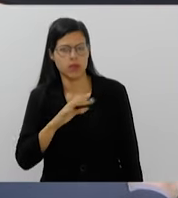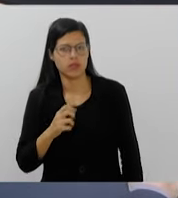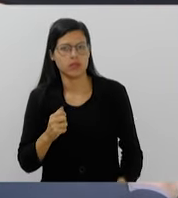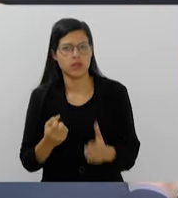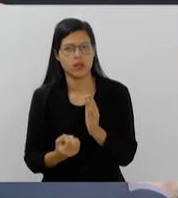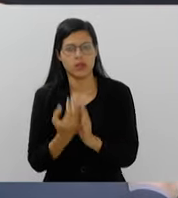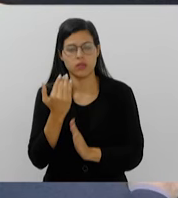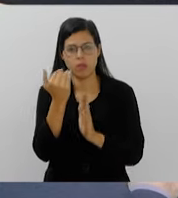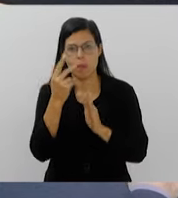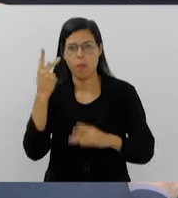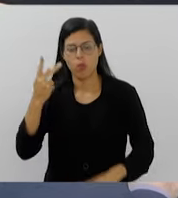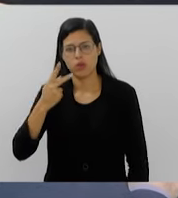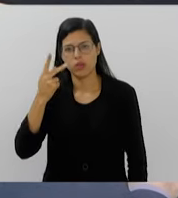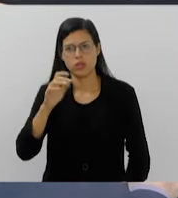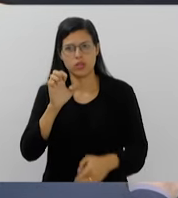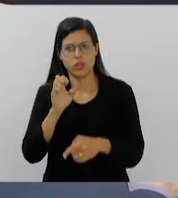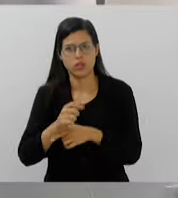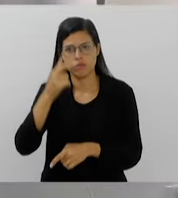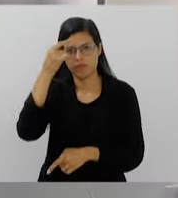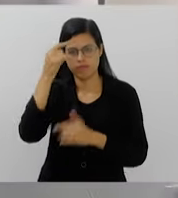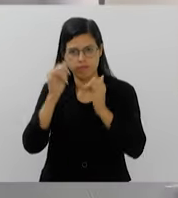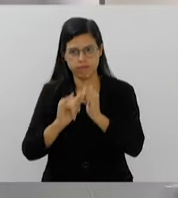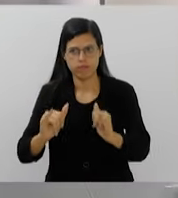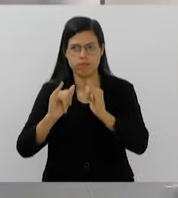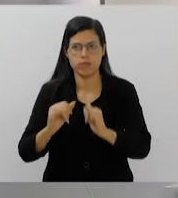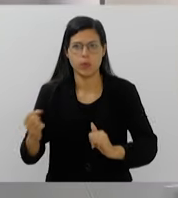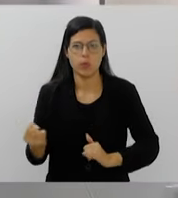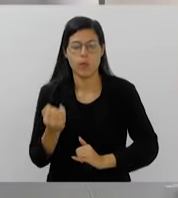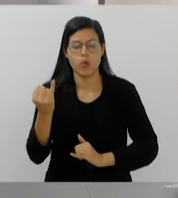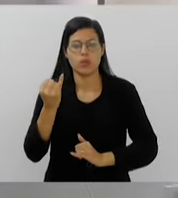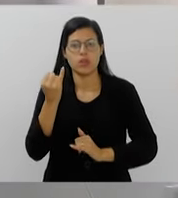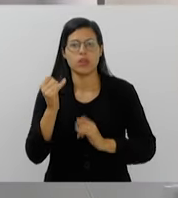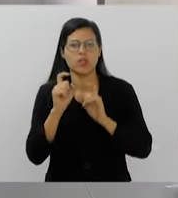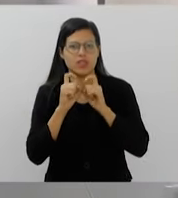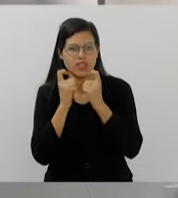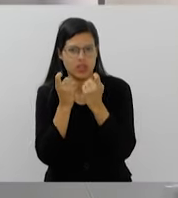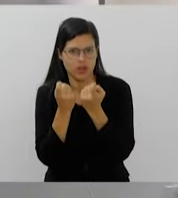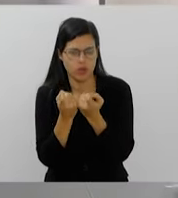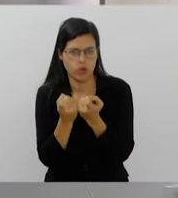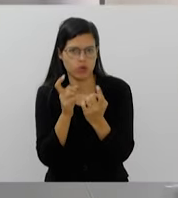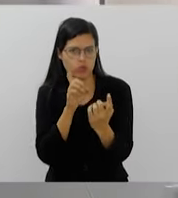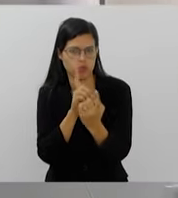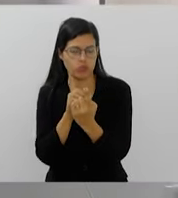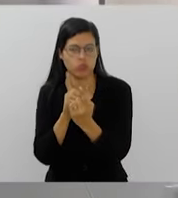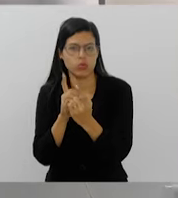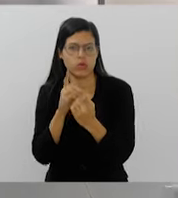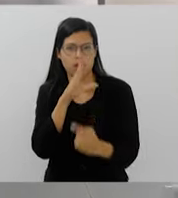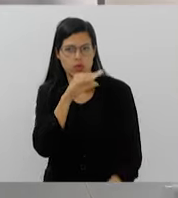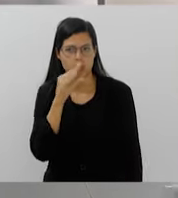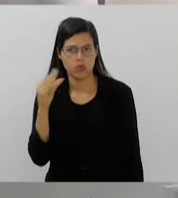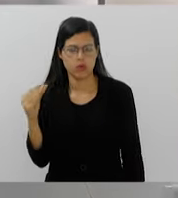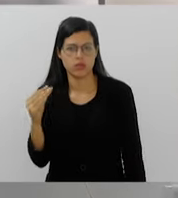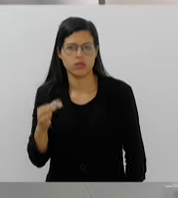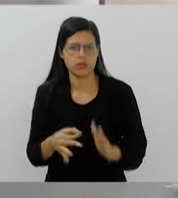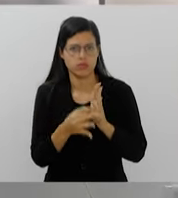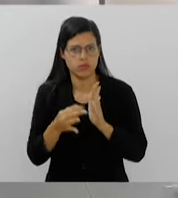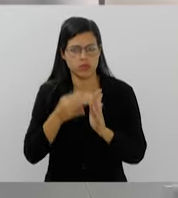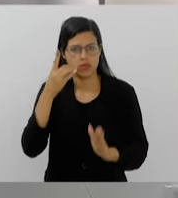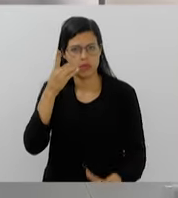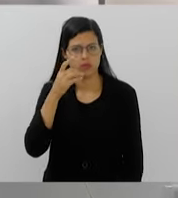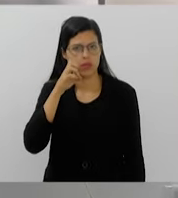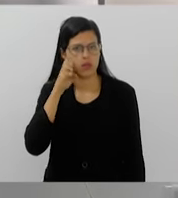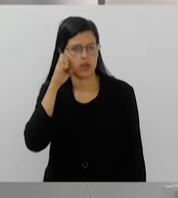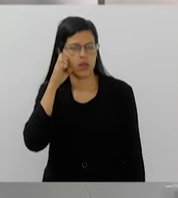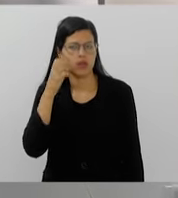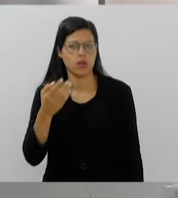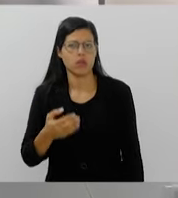da política estadual de conscientização sobre a importância da consulta ginecológica na adolescência. Para aparecer, deputada Élica, né? Deputada Élica